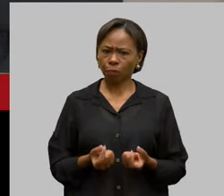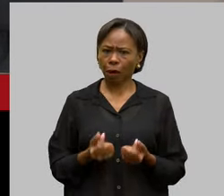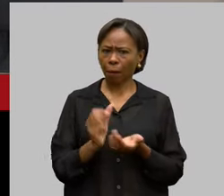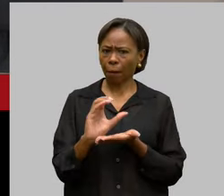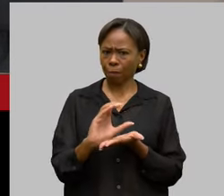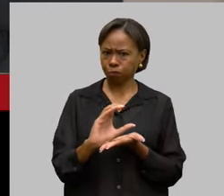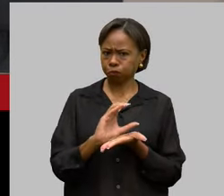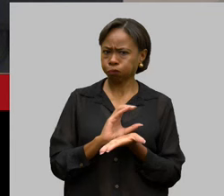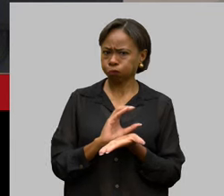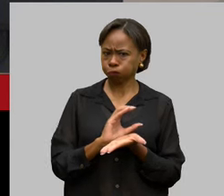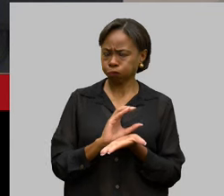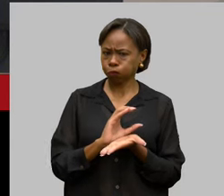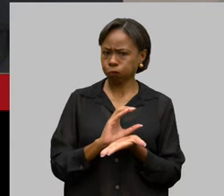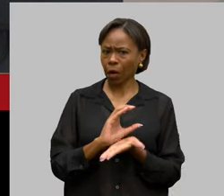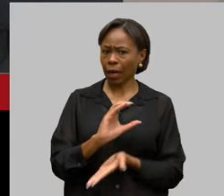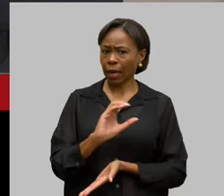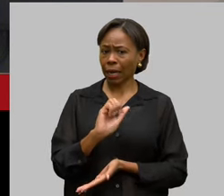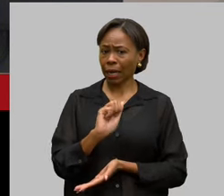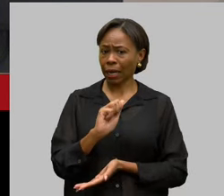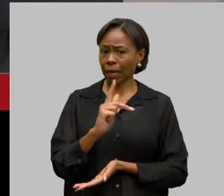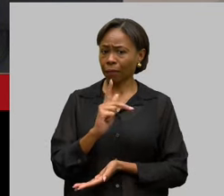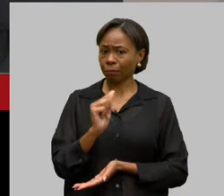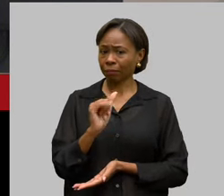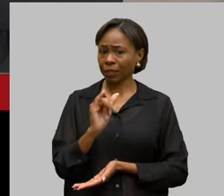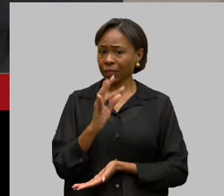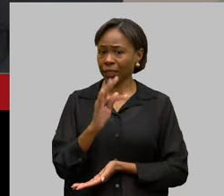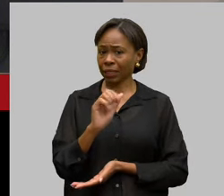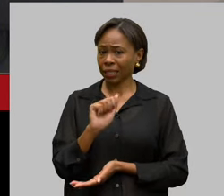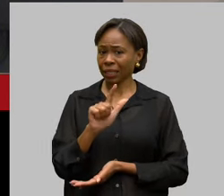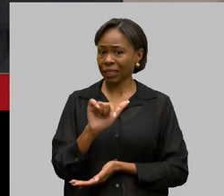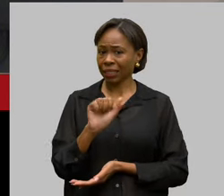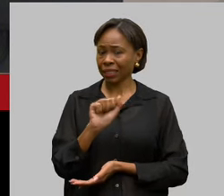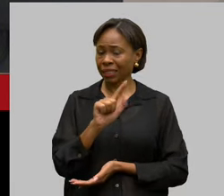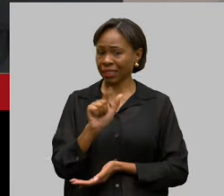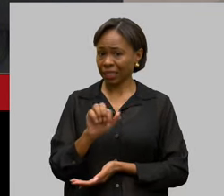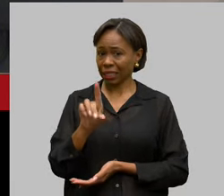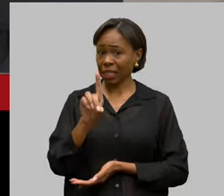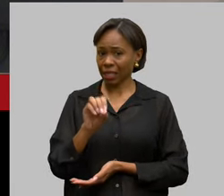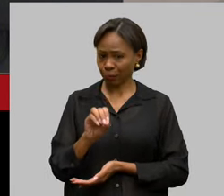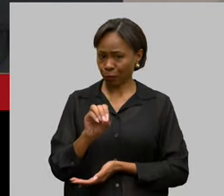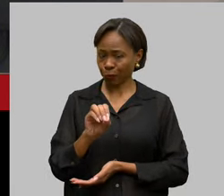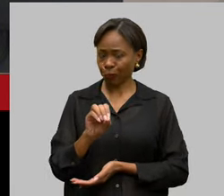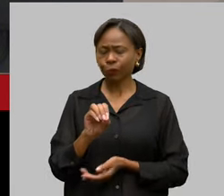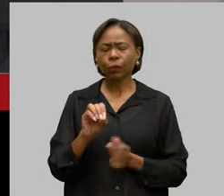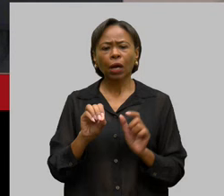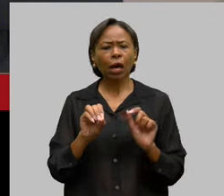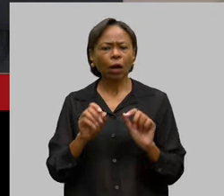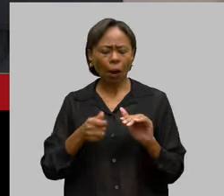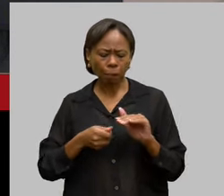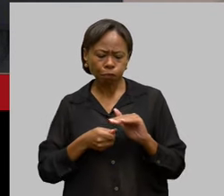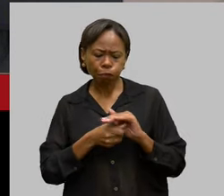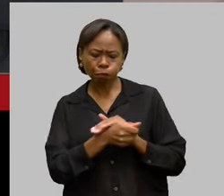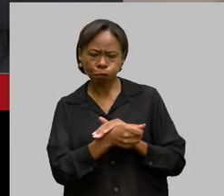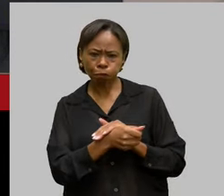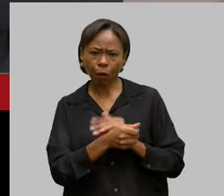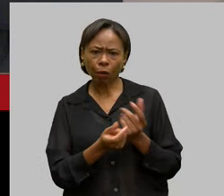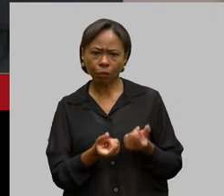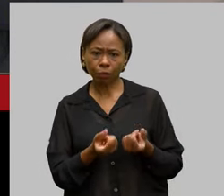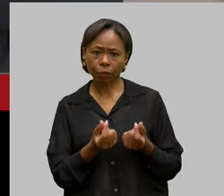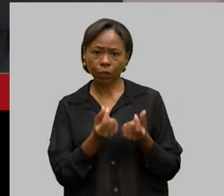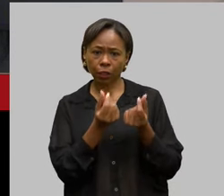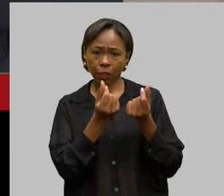possa ter recurso para para pagar o aplicação financeira entregar a meta